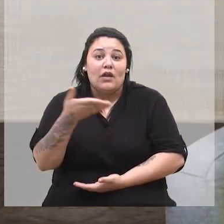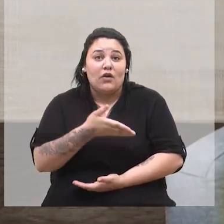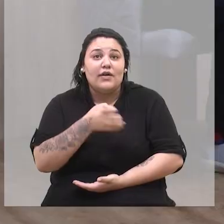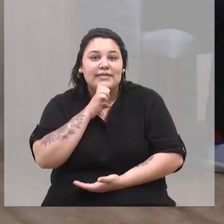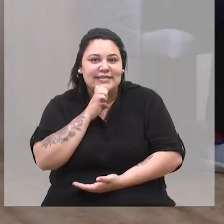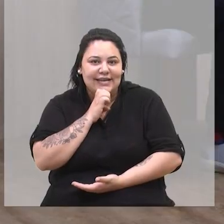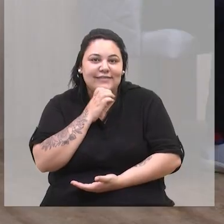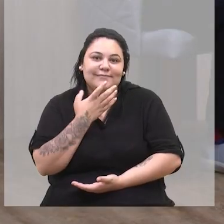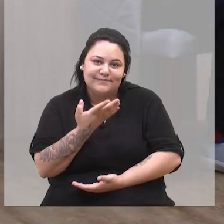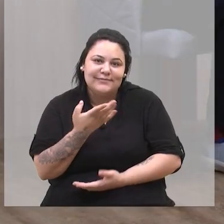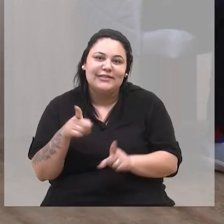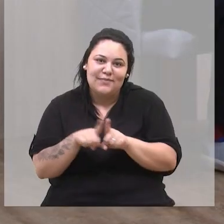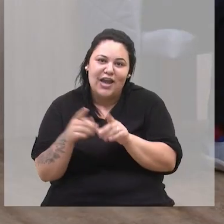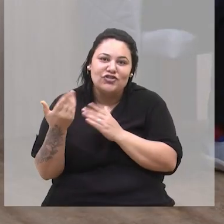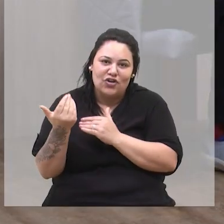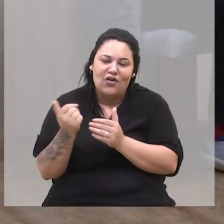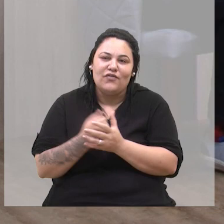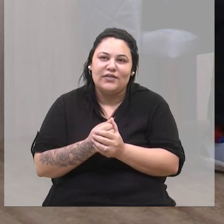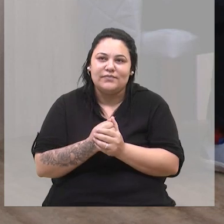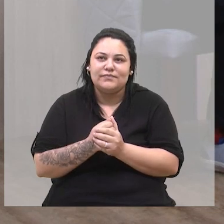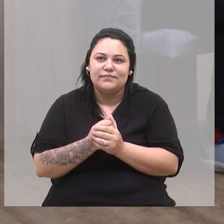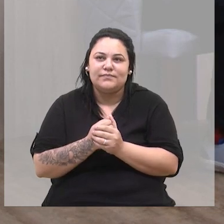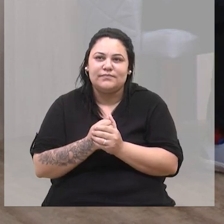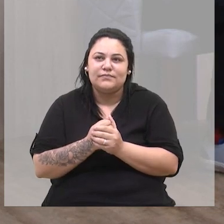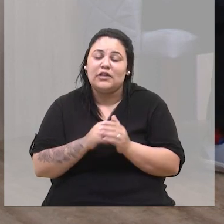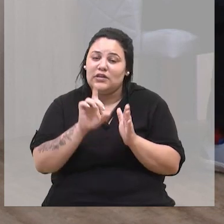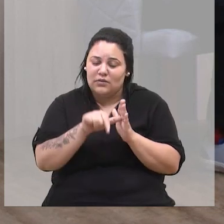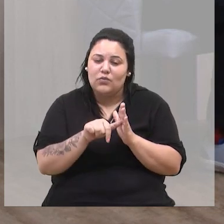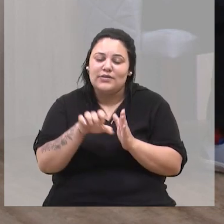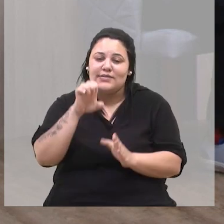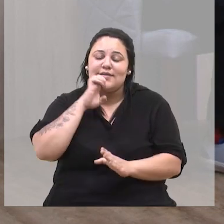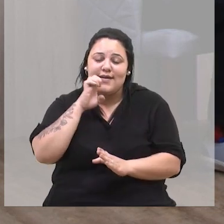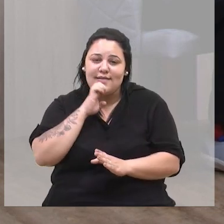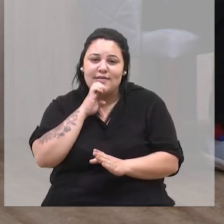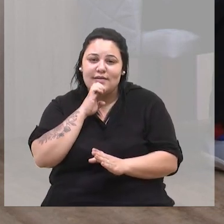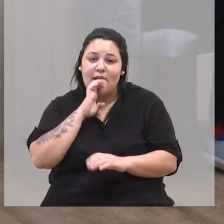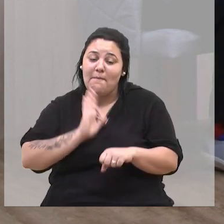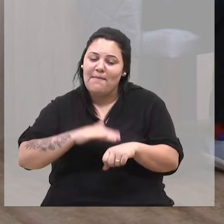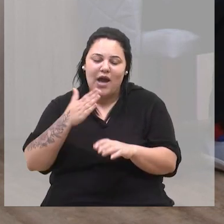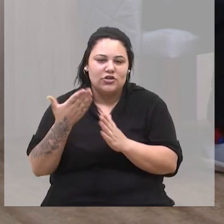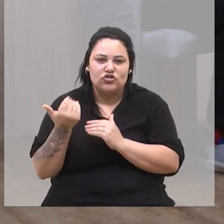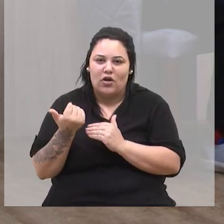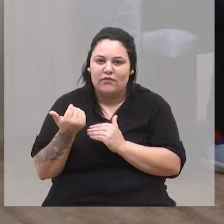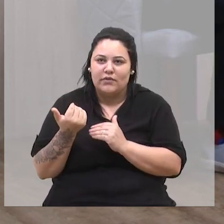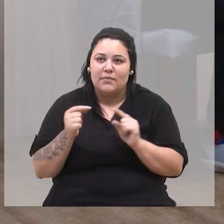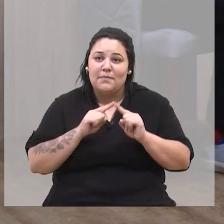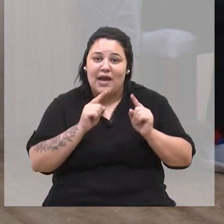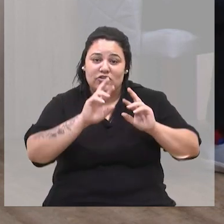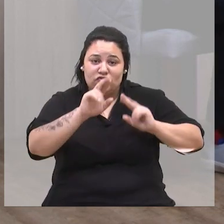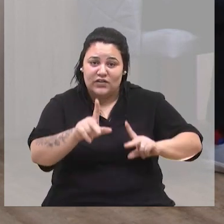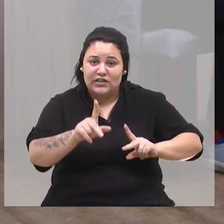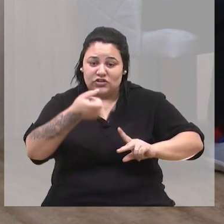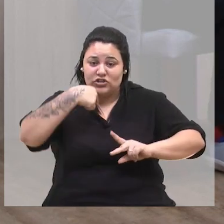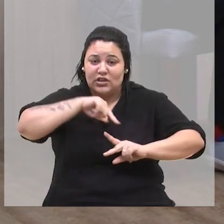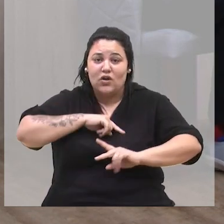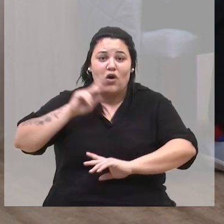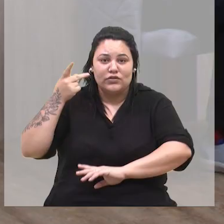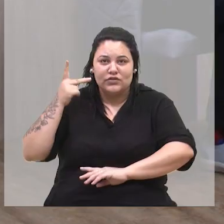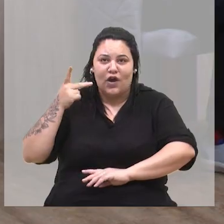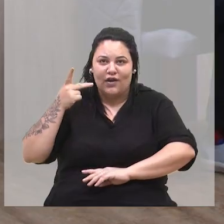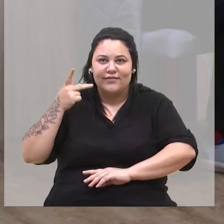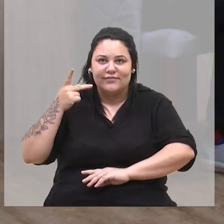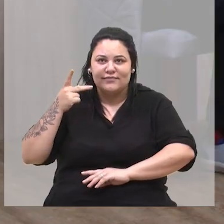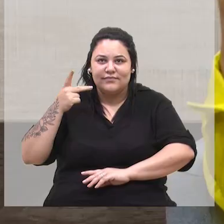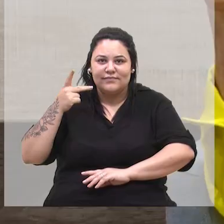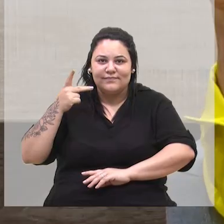Estela Balardi. Agora, mas sim. Até 2014. Sim, no objeto de pesquisa. Depois a Estela Balardi se tornou mais jovem. Mas diferente da